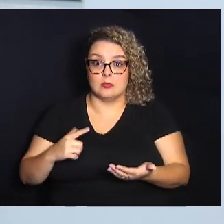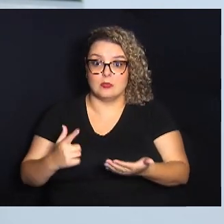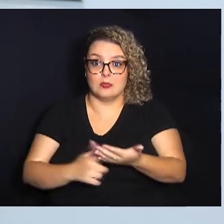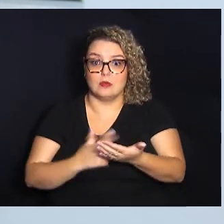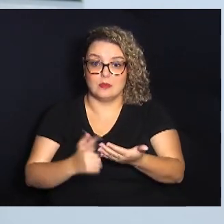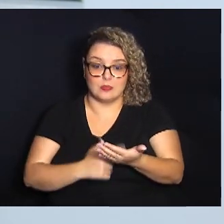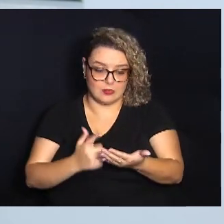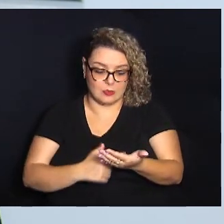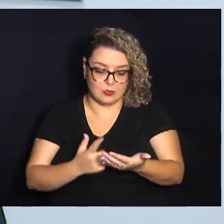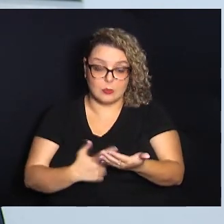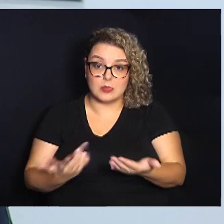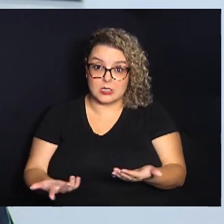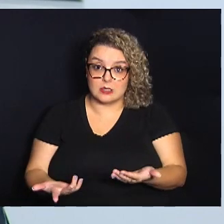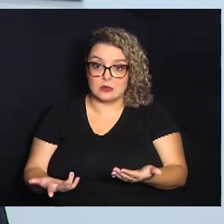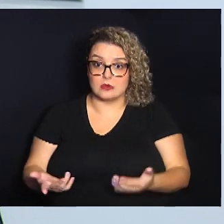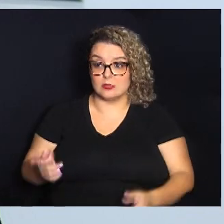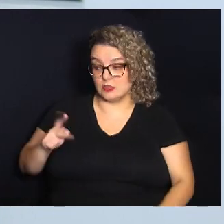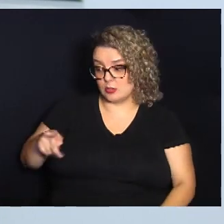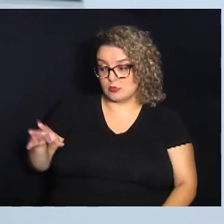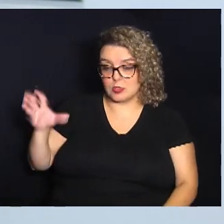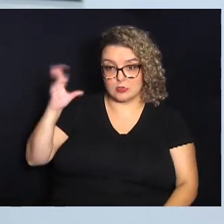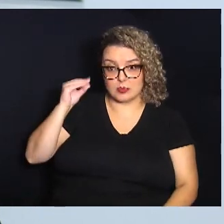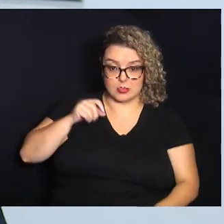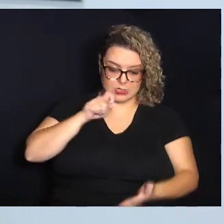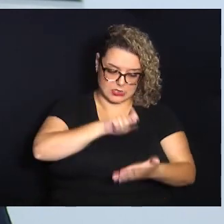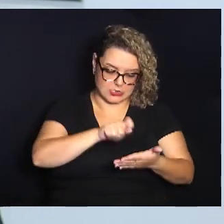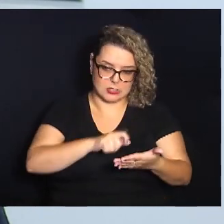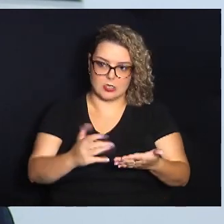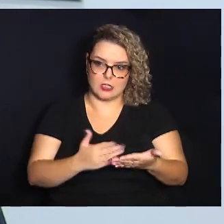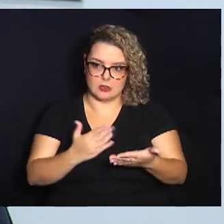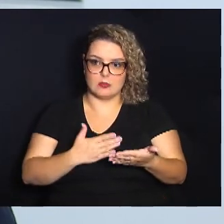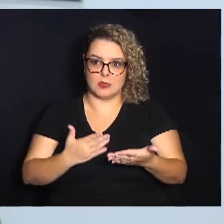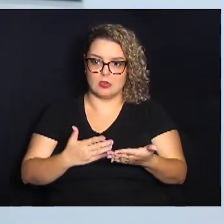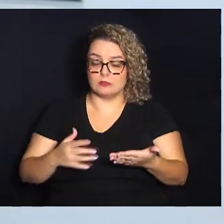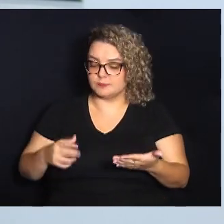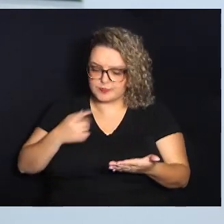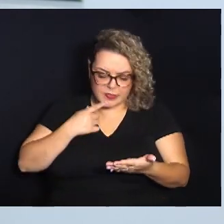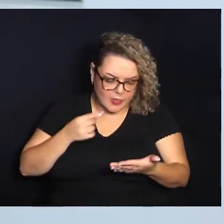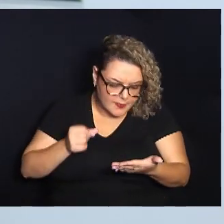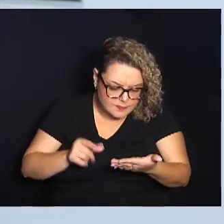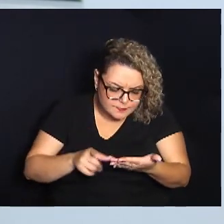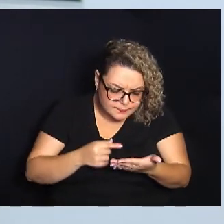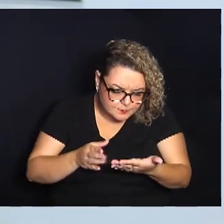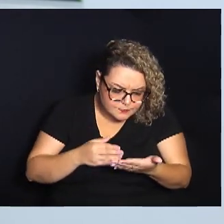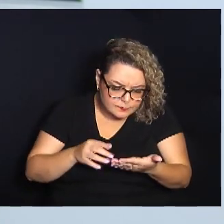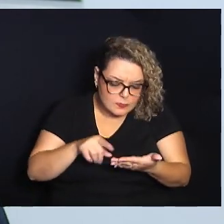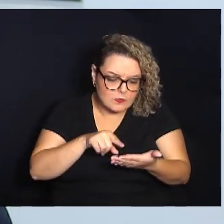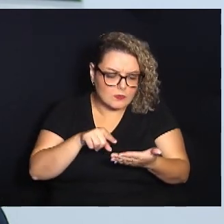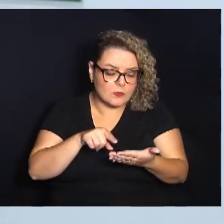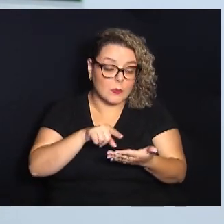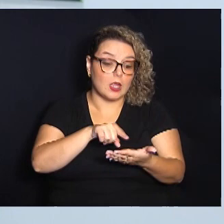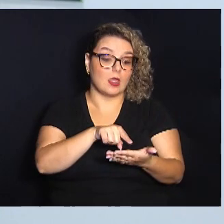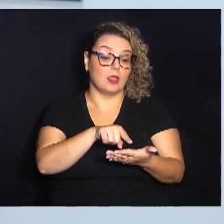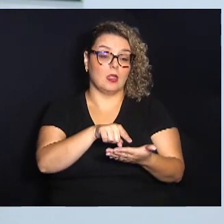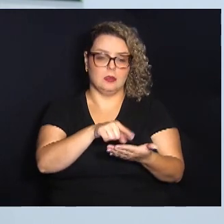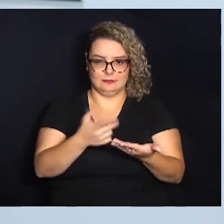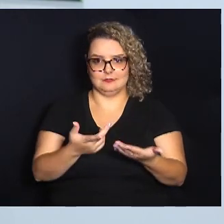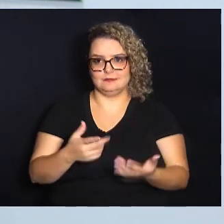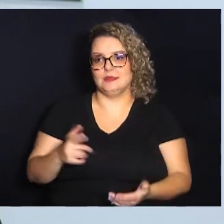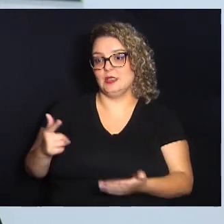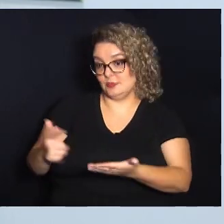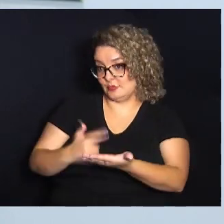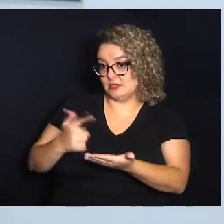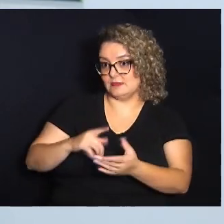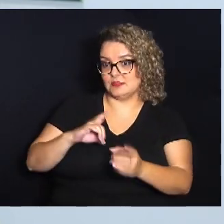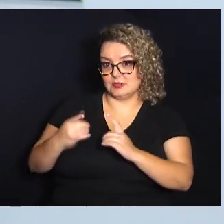o livro, você tem o que o professor falou escrito no livro. Então, você consegue consultar isso. E o livro